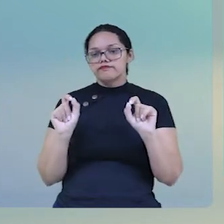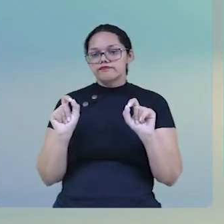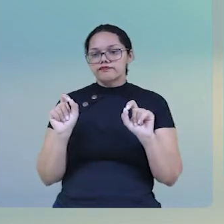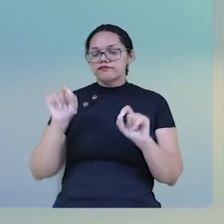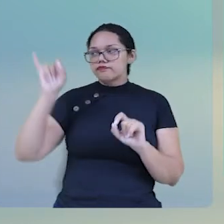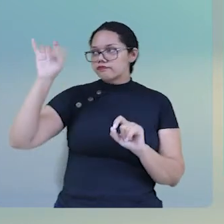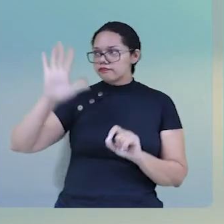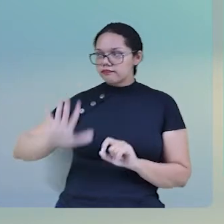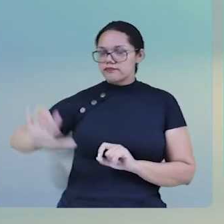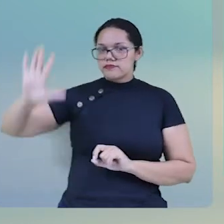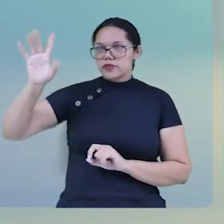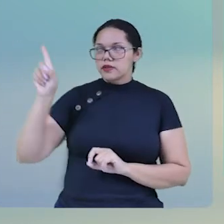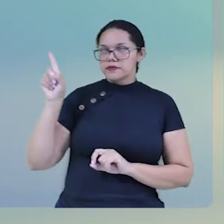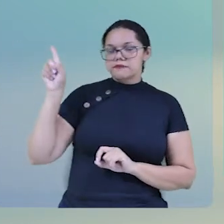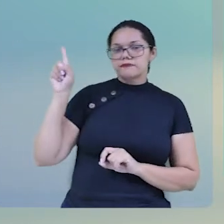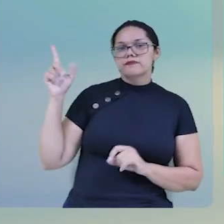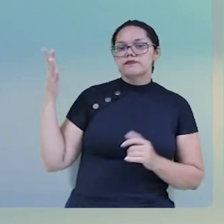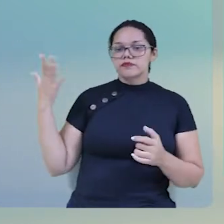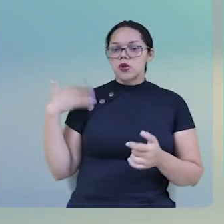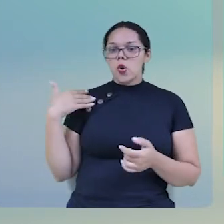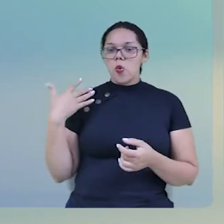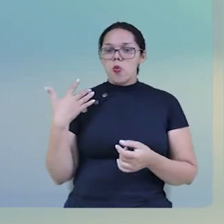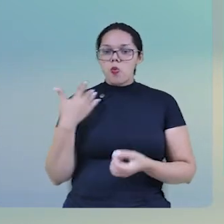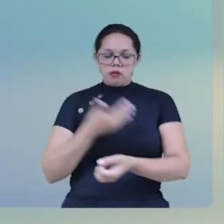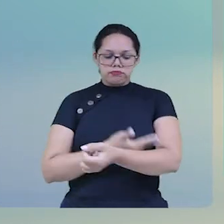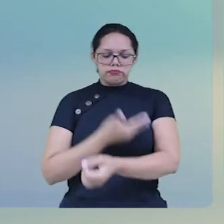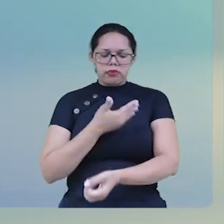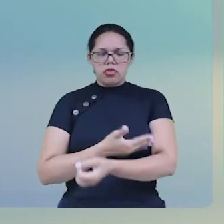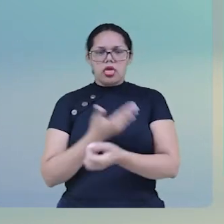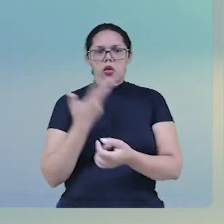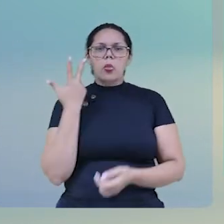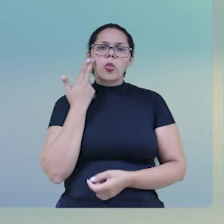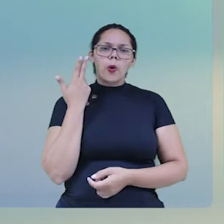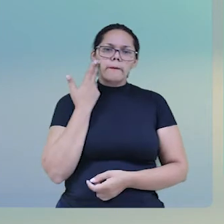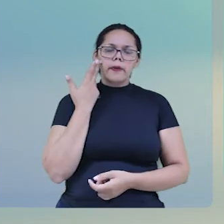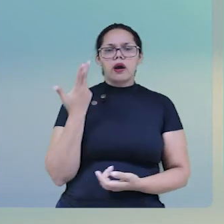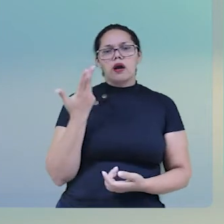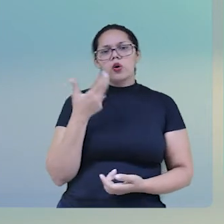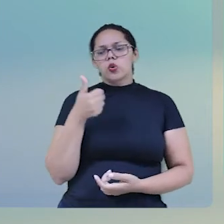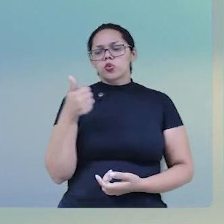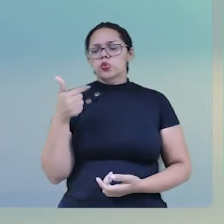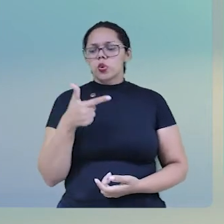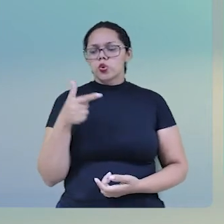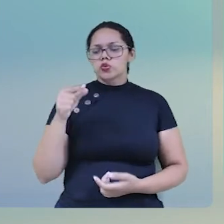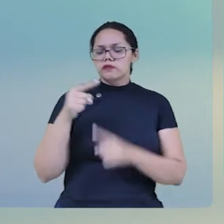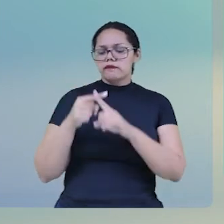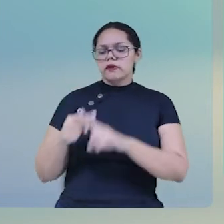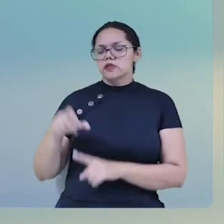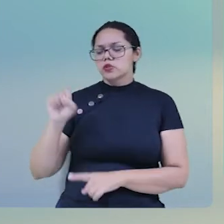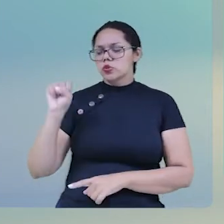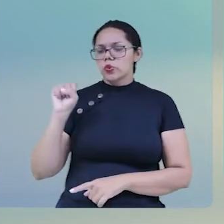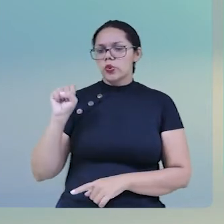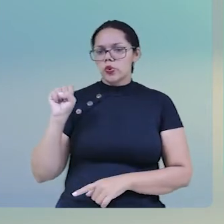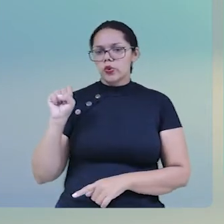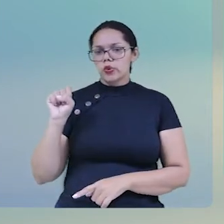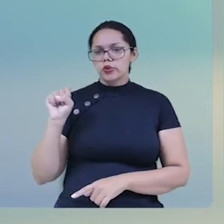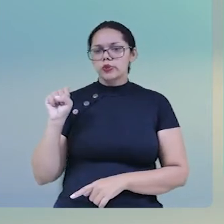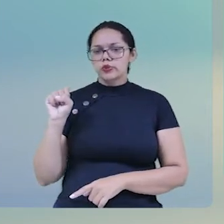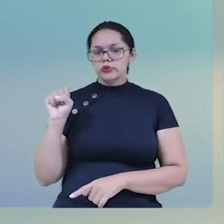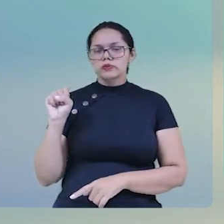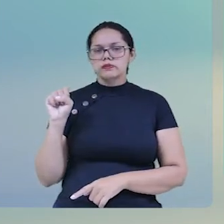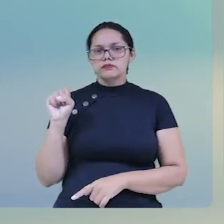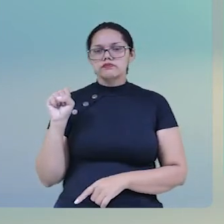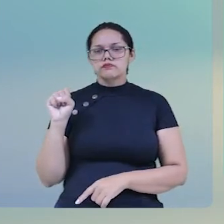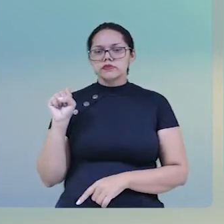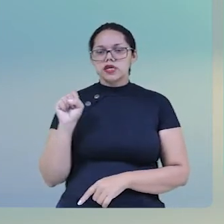vamos lá, uma pressão normal, uma pressão que está ali, como eu falei para vocês, 12/8, um normal limítrofe